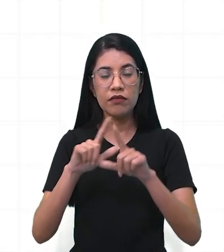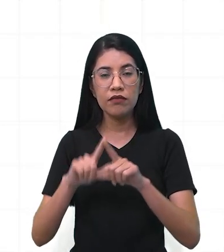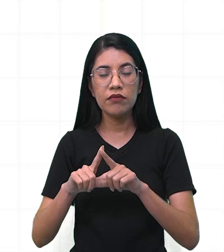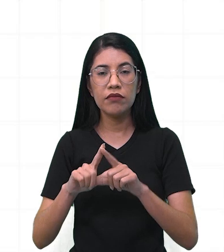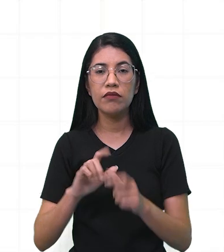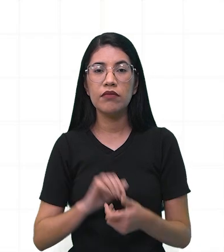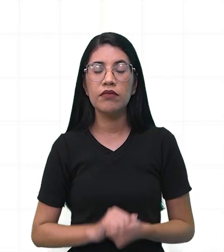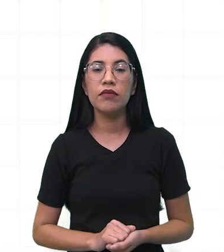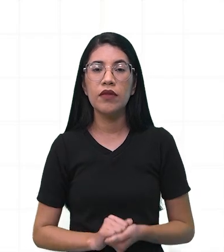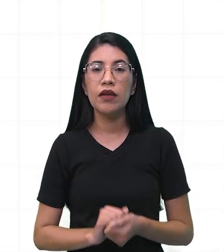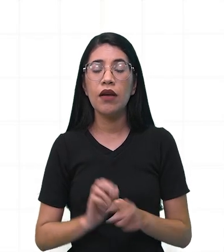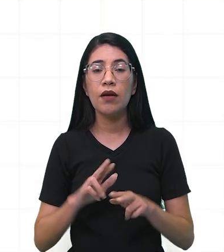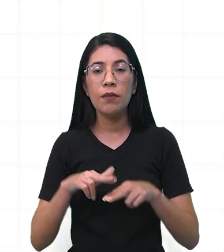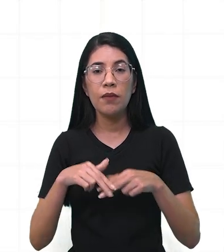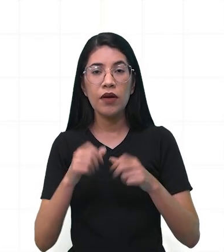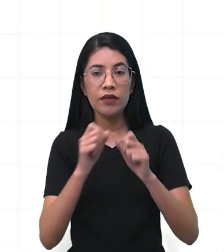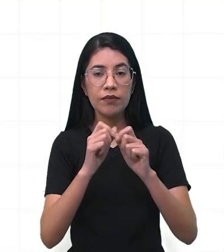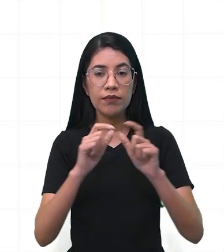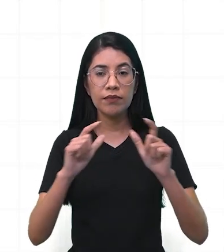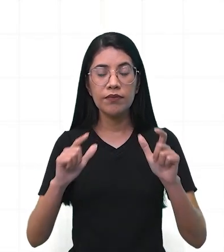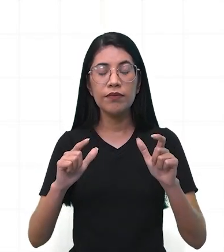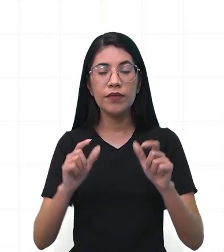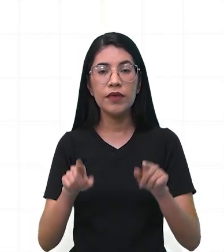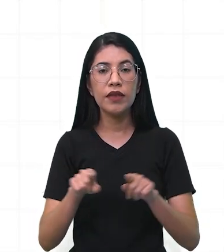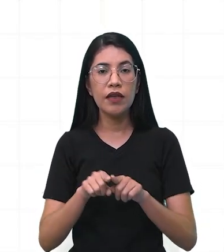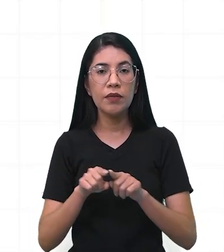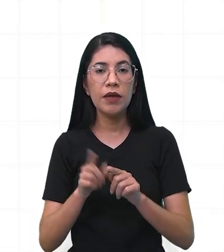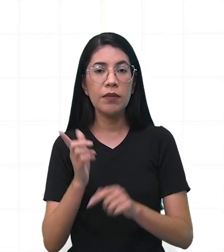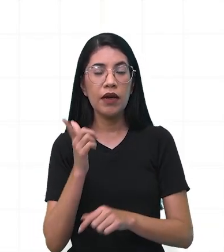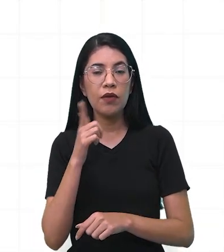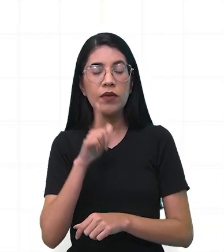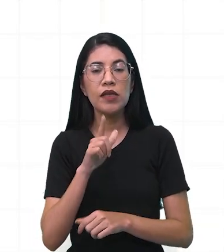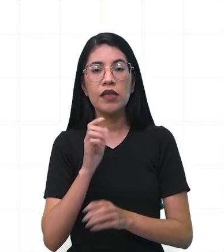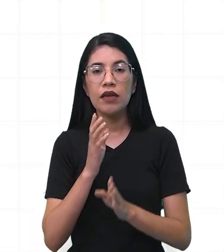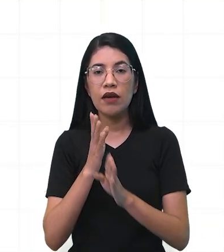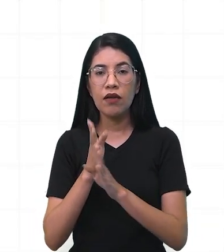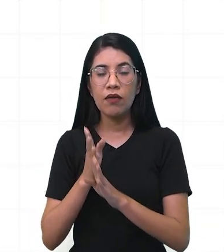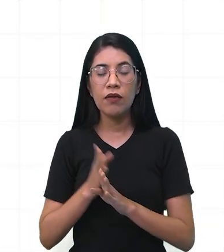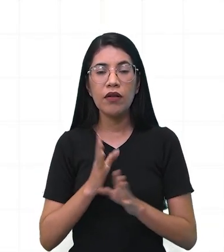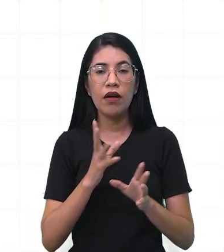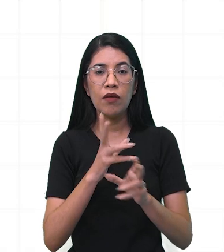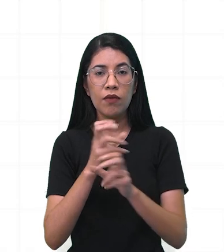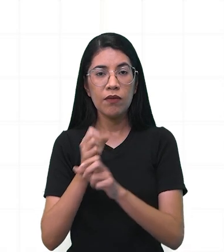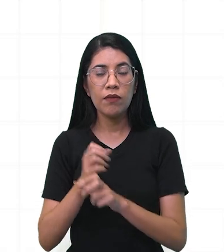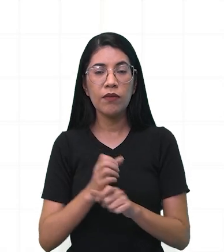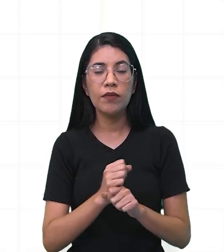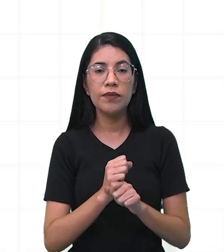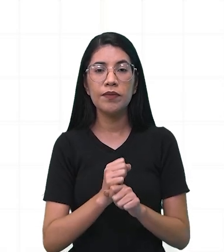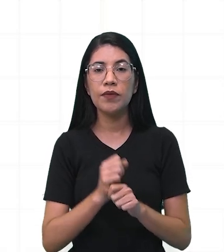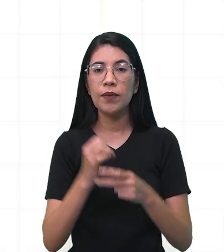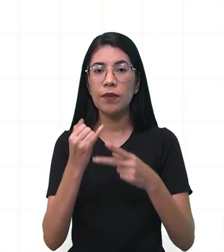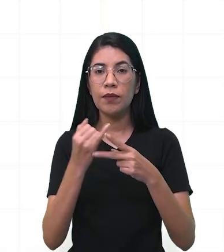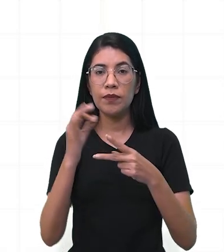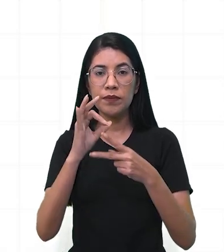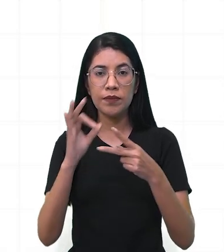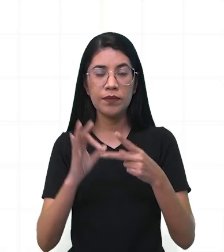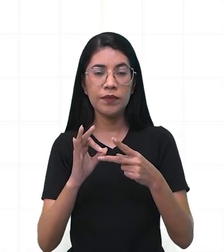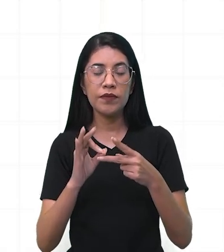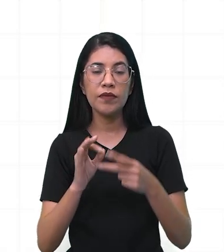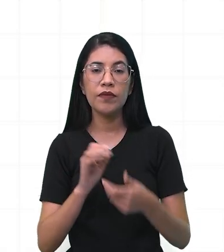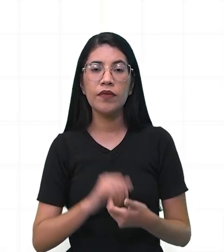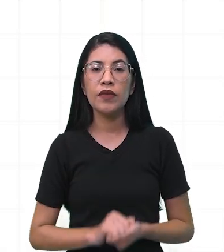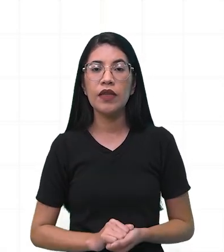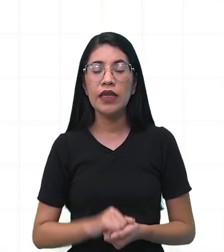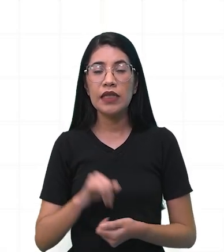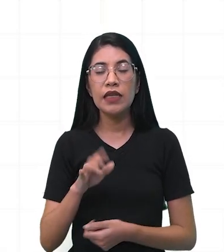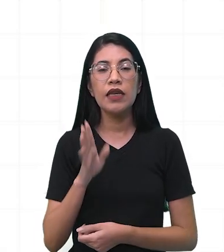isso que nós chegamos em uma expressão. Então, para determinar a soma dos ângulos internos de um polígono regular, conhecendo apenas